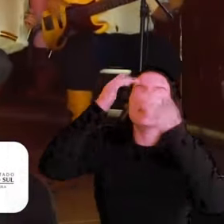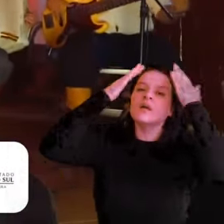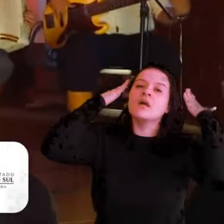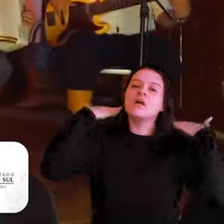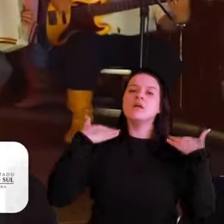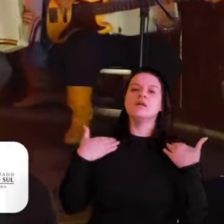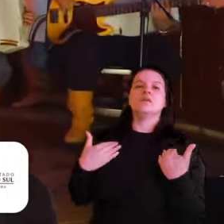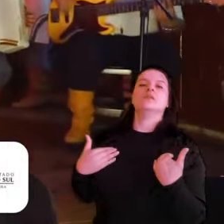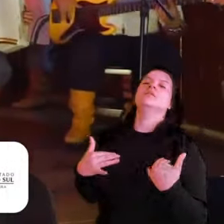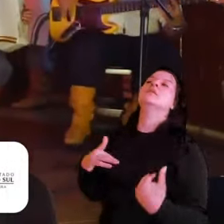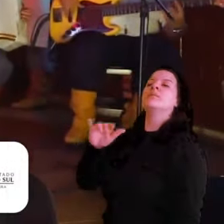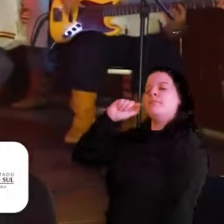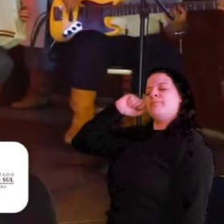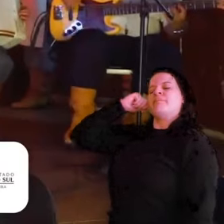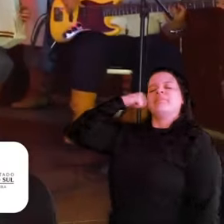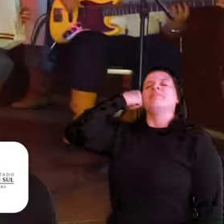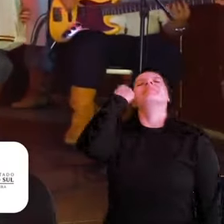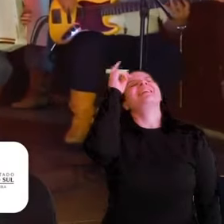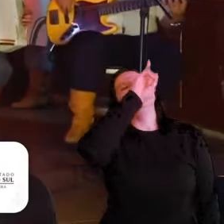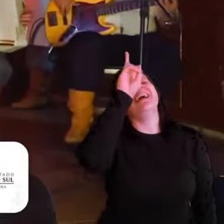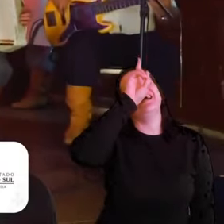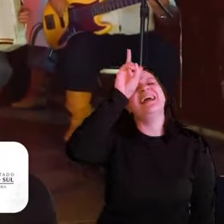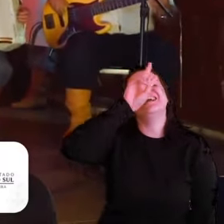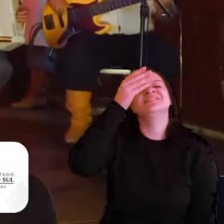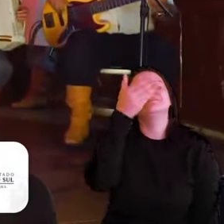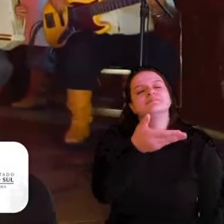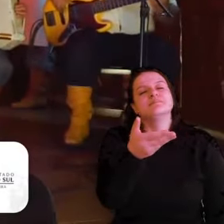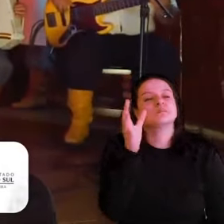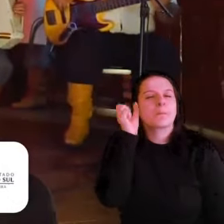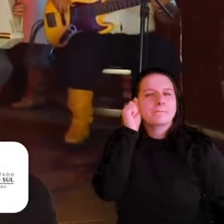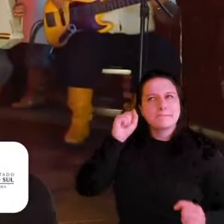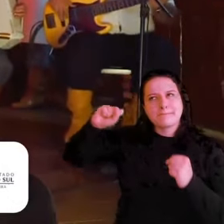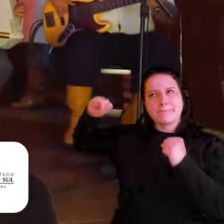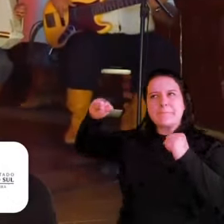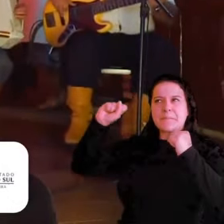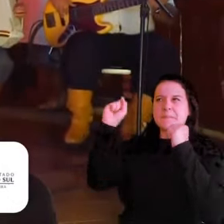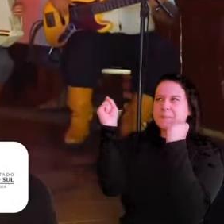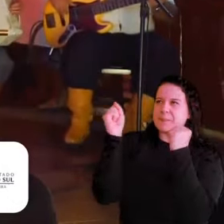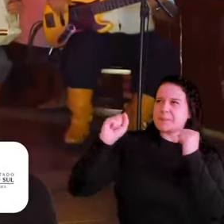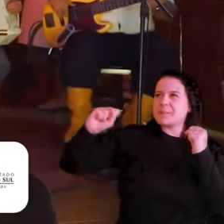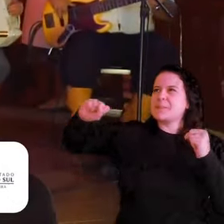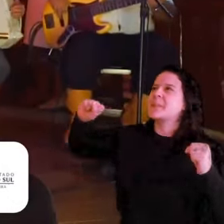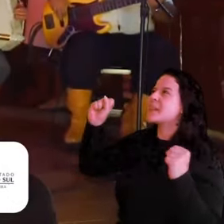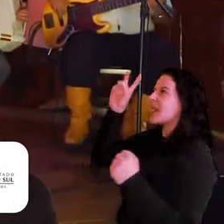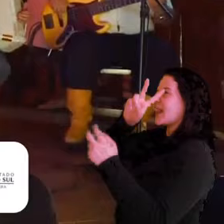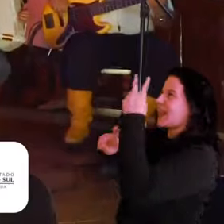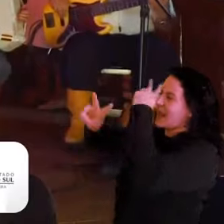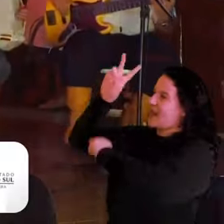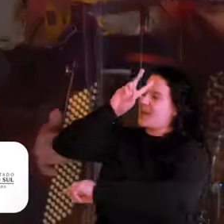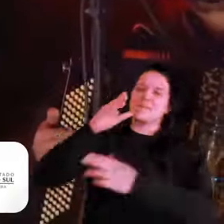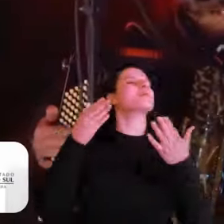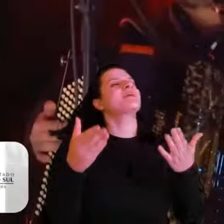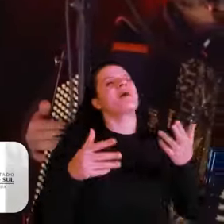morena no meu ombro adormece e reviver aquele sonho da maneira. Todo escuto o som da gaita galponeira. Faz